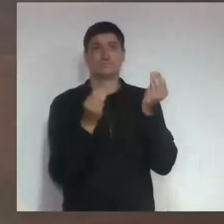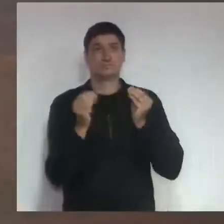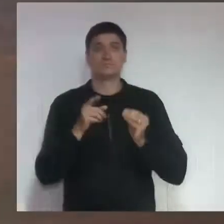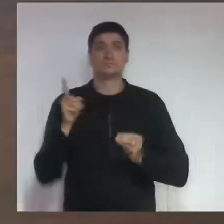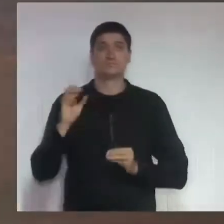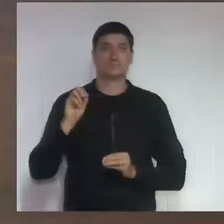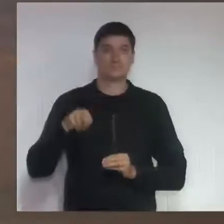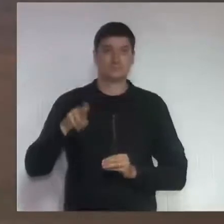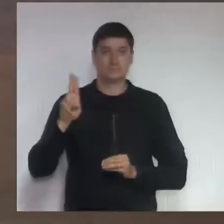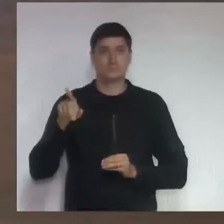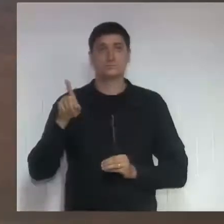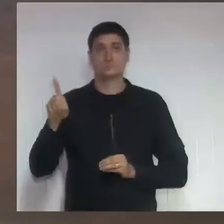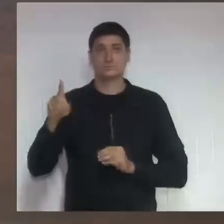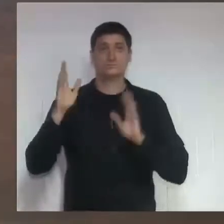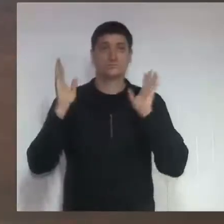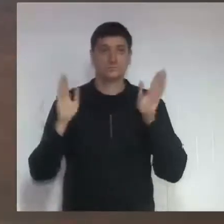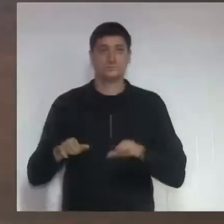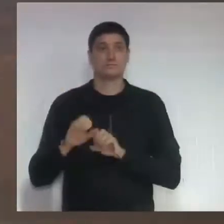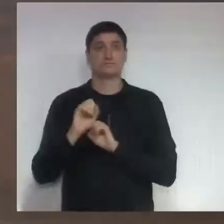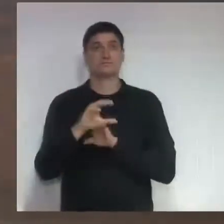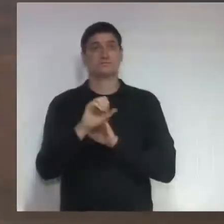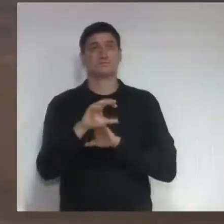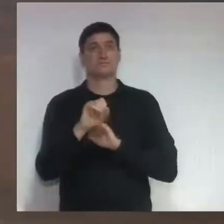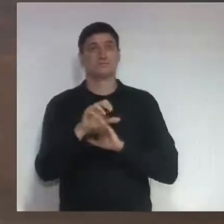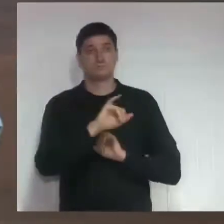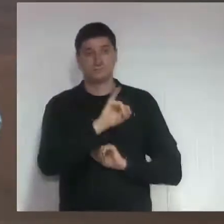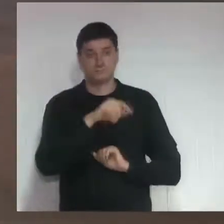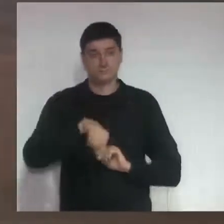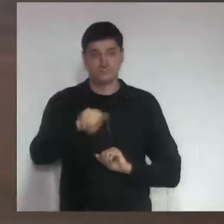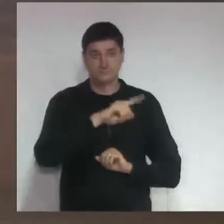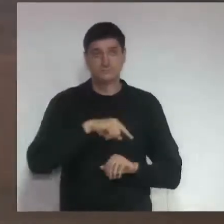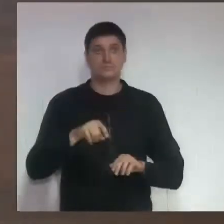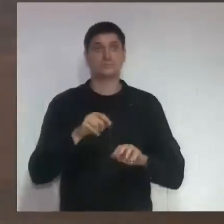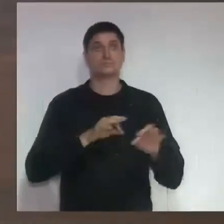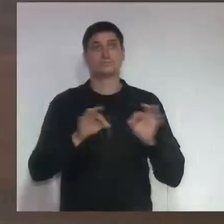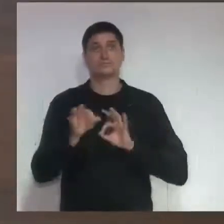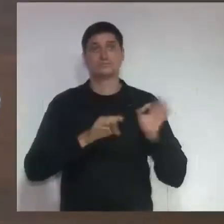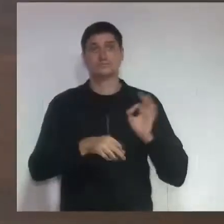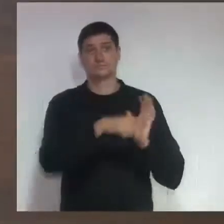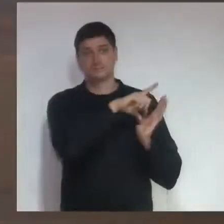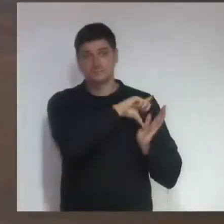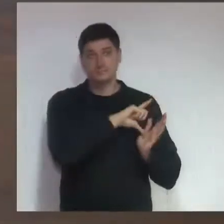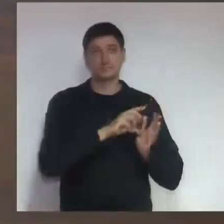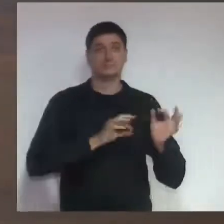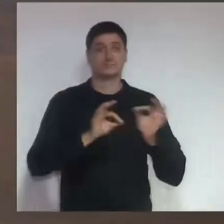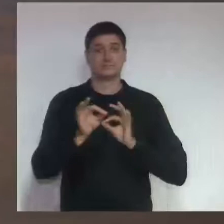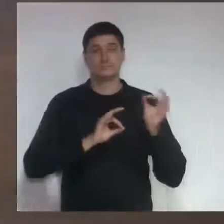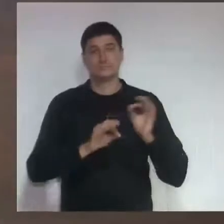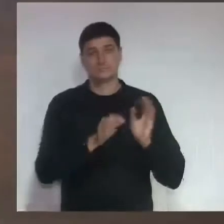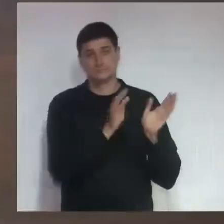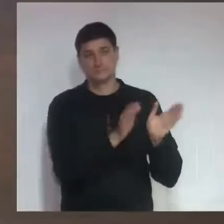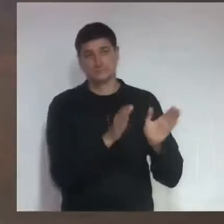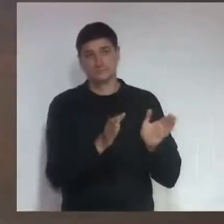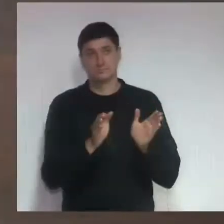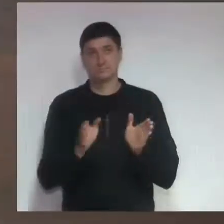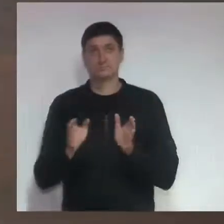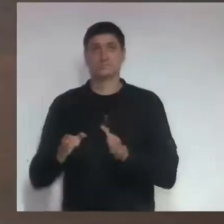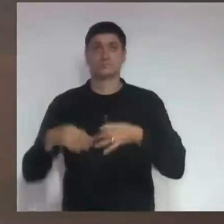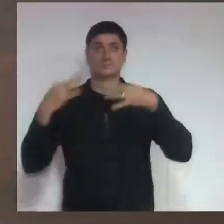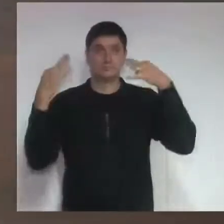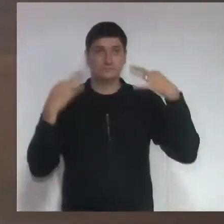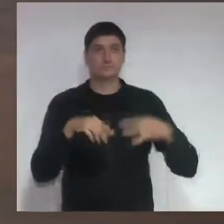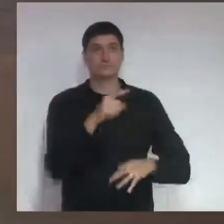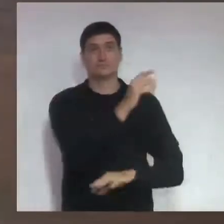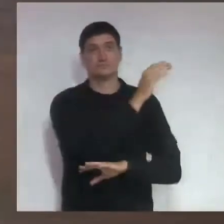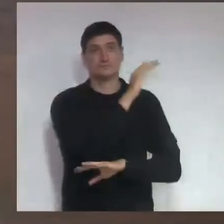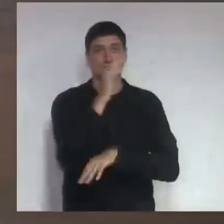essa receita. Se a gente tiver um planejamento com um indicador claro, transparente, para cuidar do meio